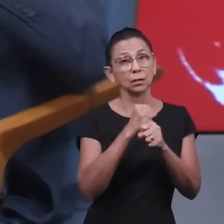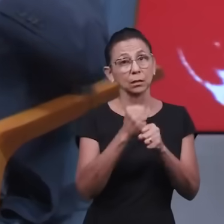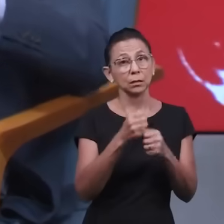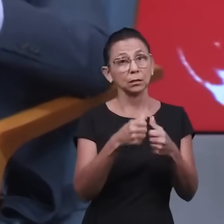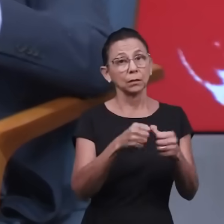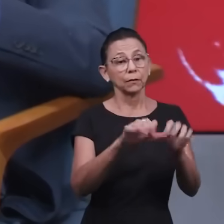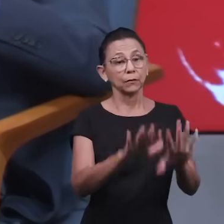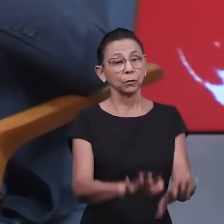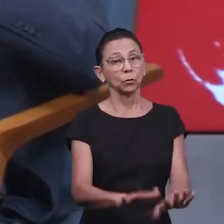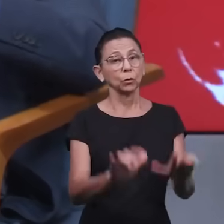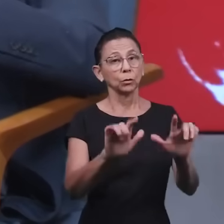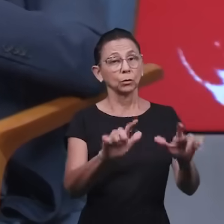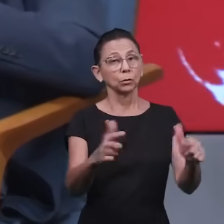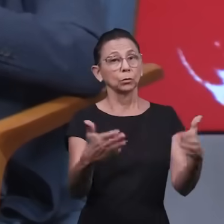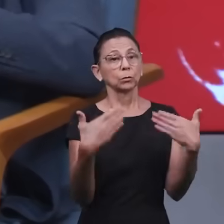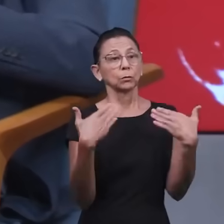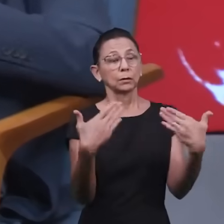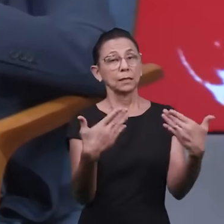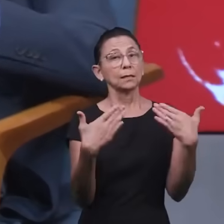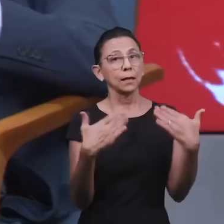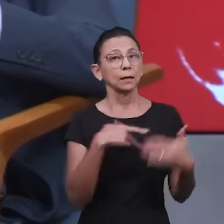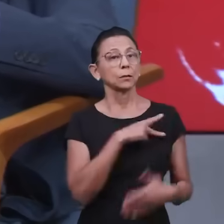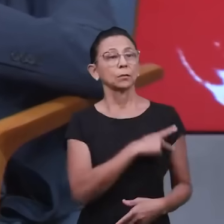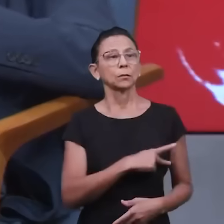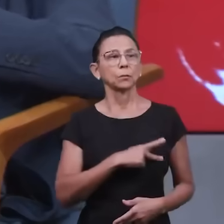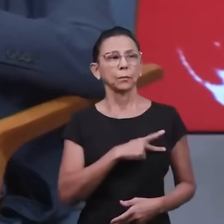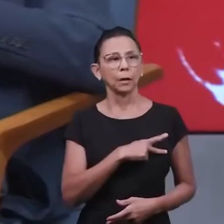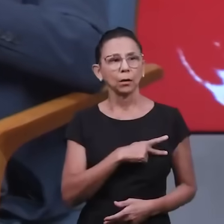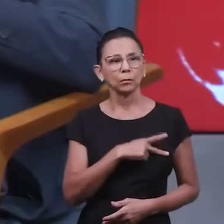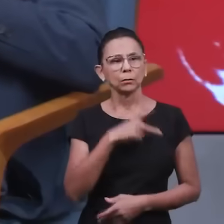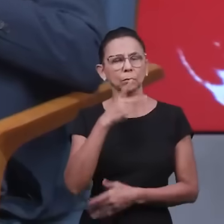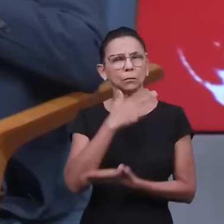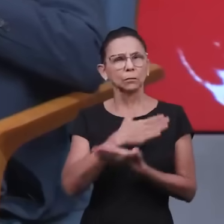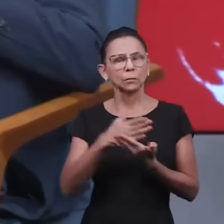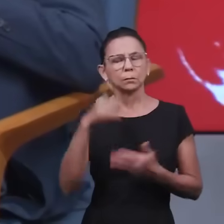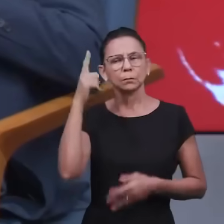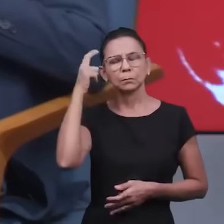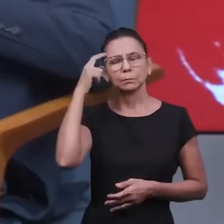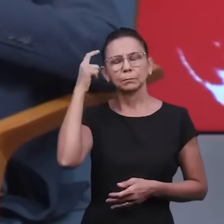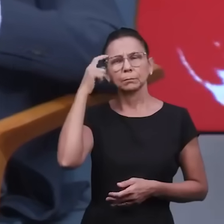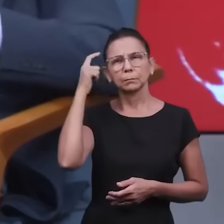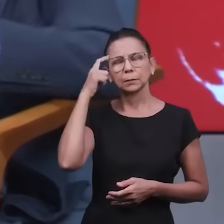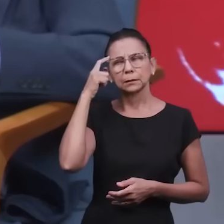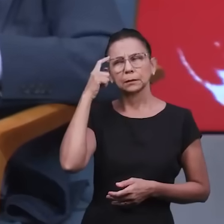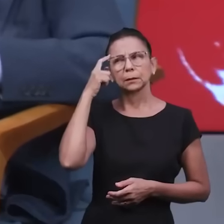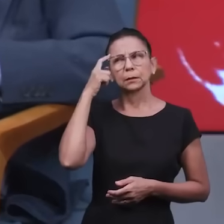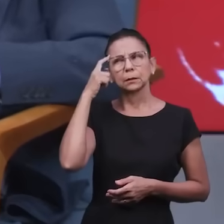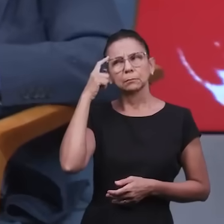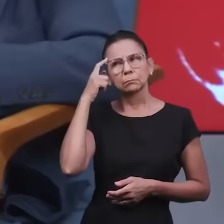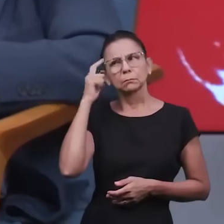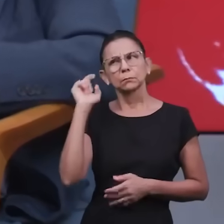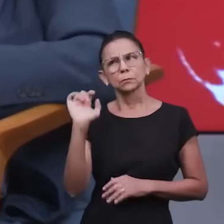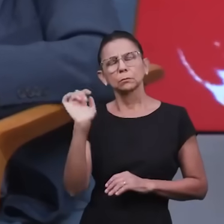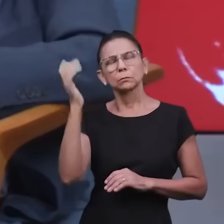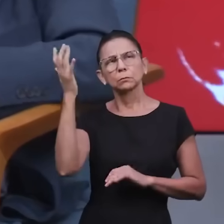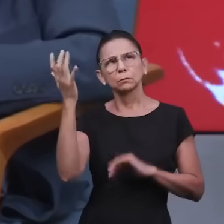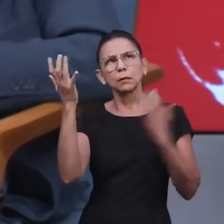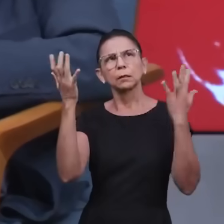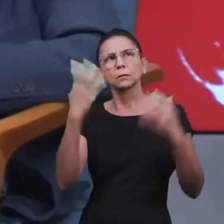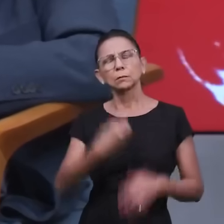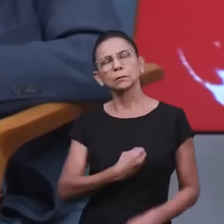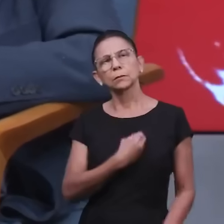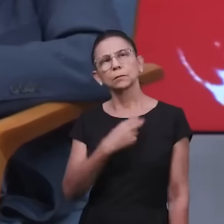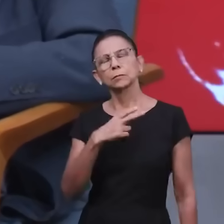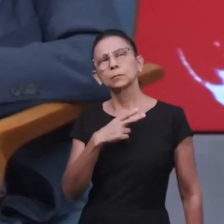preparando, buscando o Senhor, tendo experiência com o Senhor, ele começa a ver tudo isso. Então ele começa a observar. Aí que é importante, irmãos.